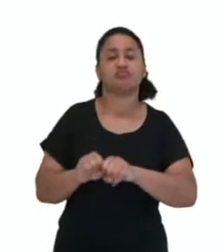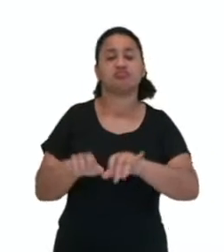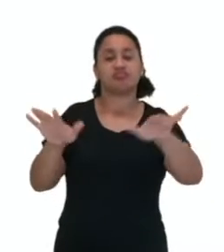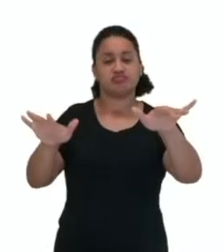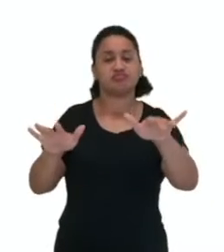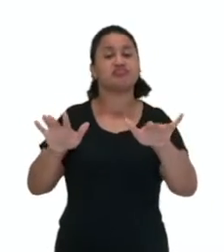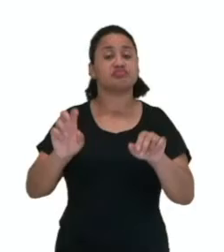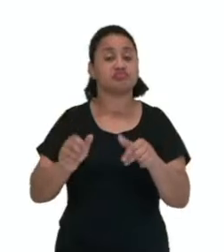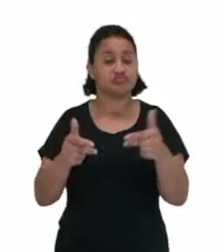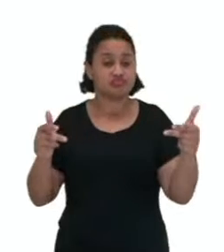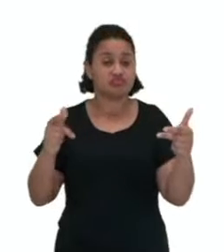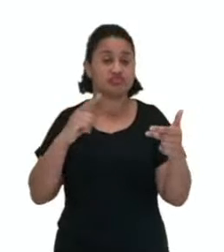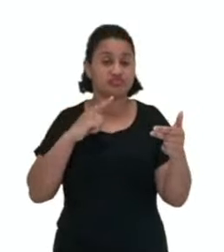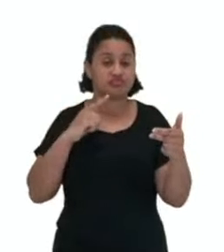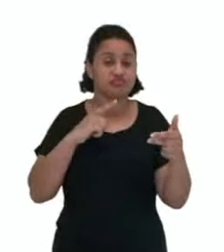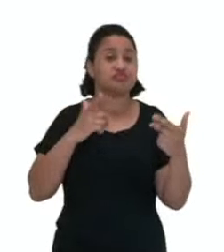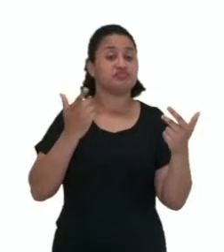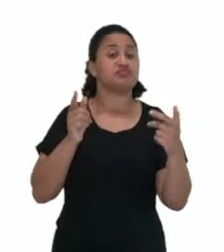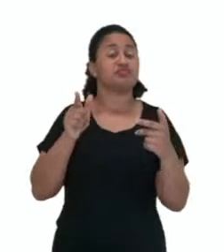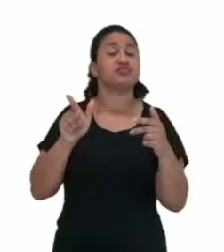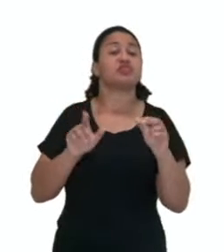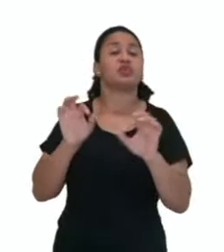riquezas. As cooperativas são